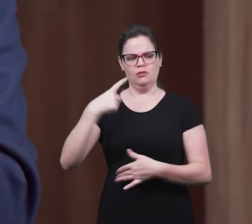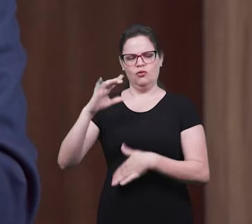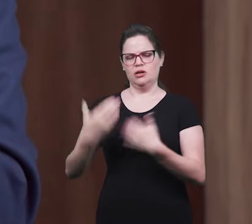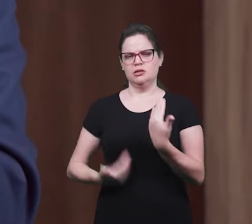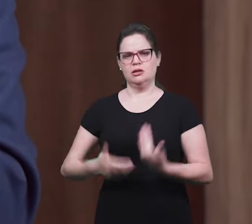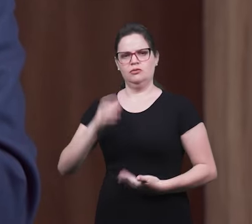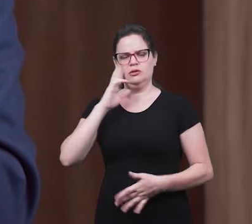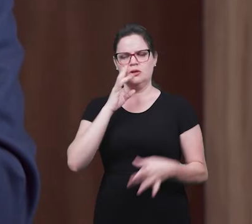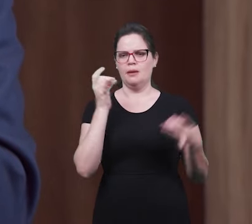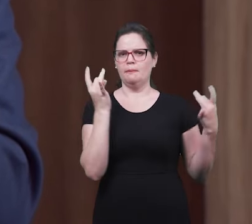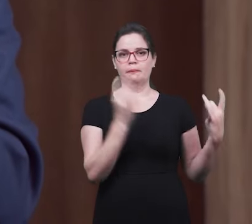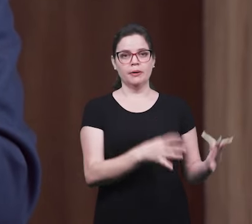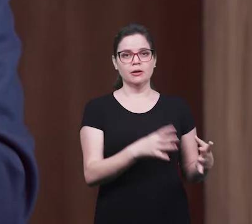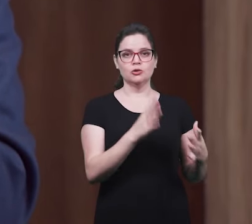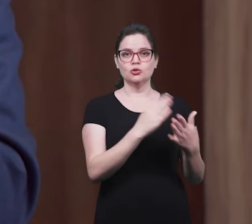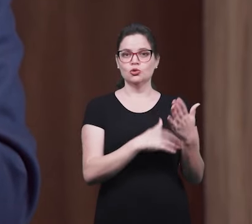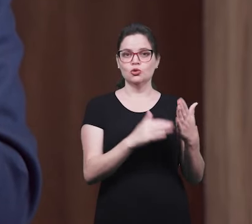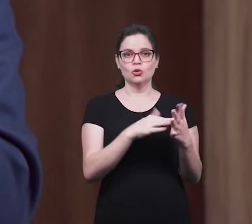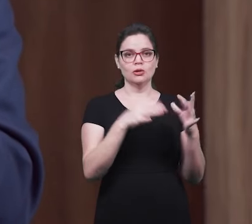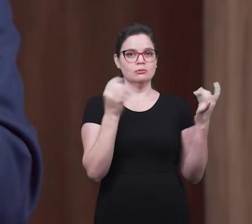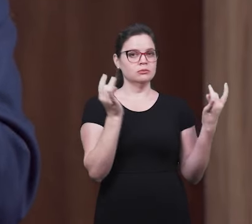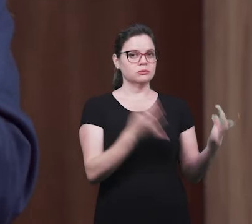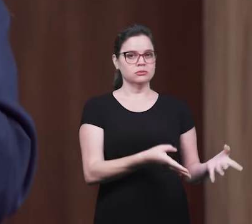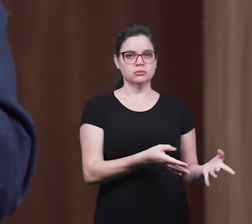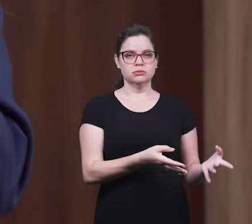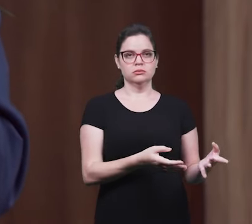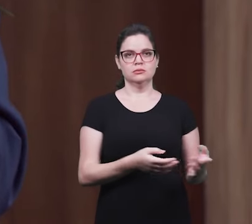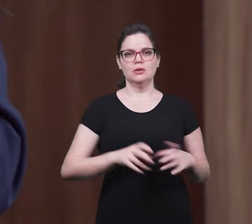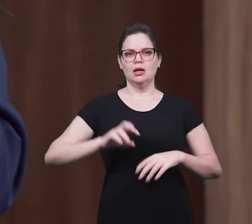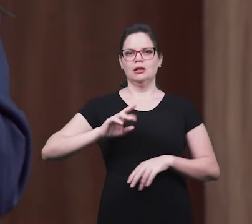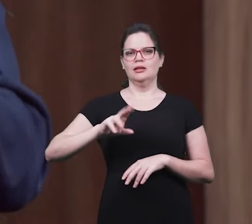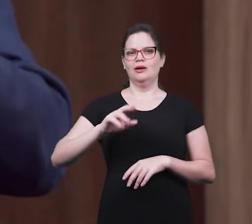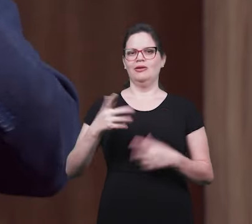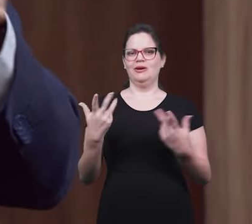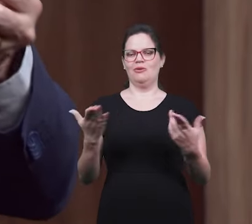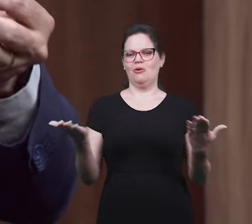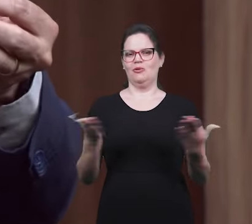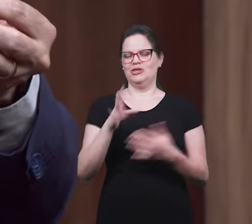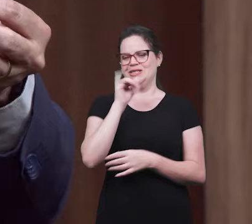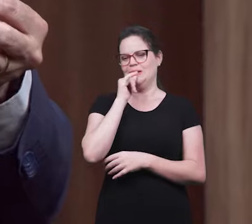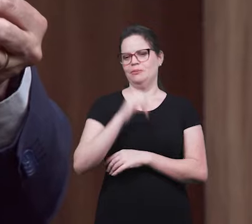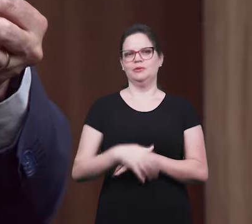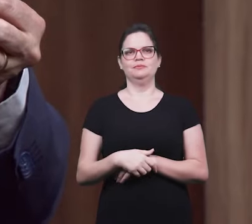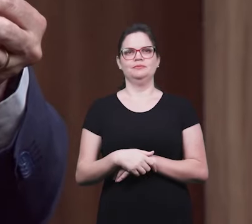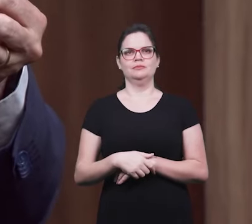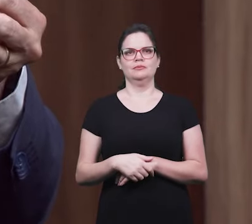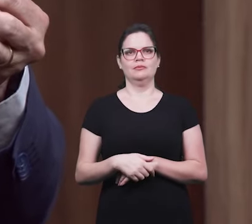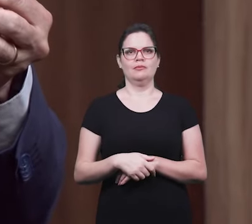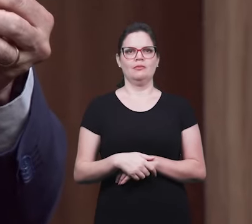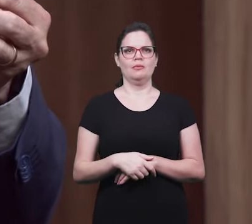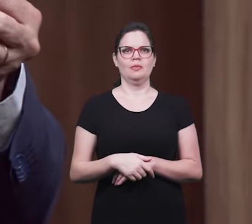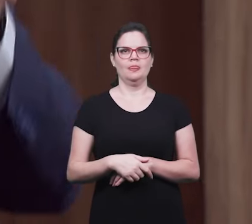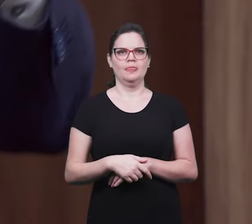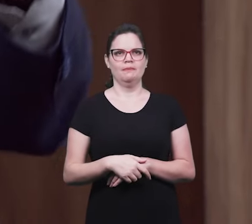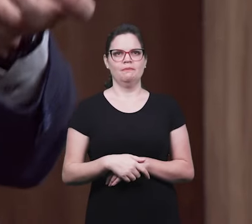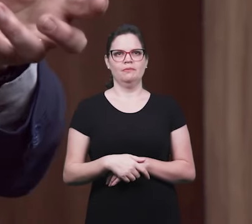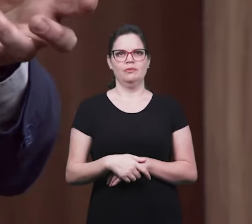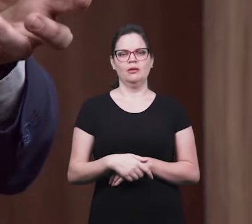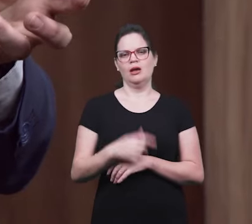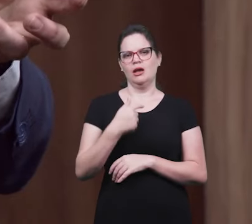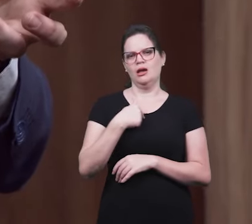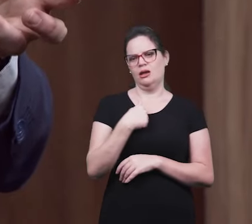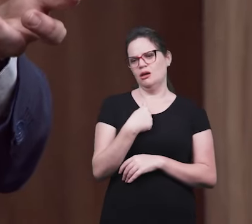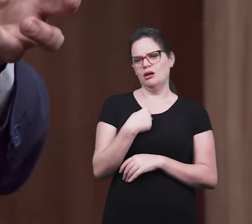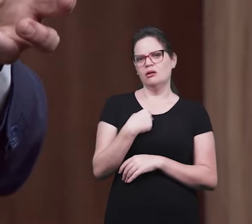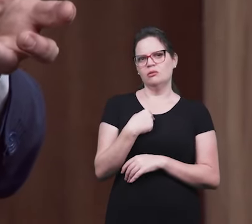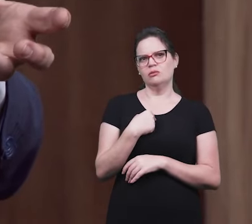Senhor. Porque não é como hoje eu posso aceitar Jesus, eu quero pregar para a